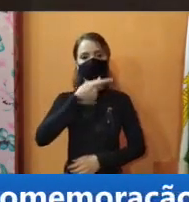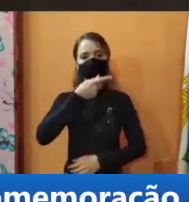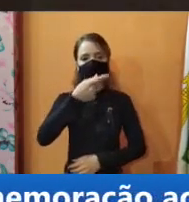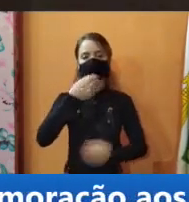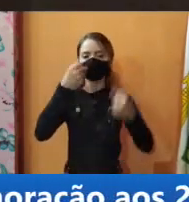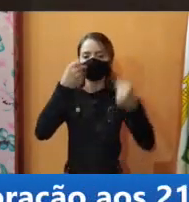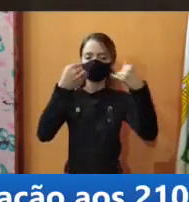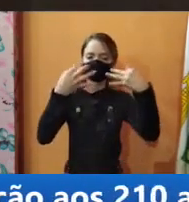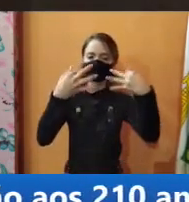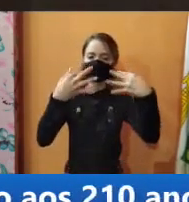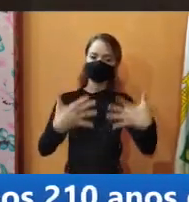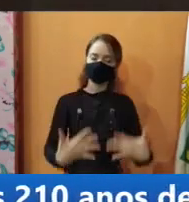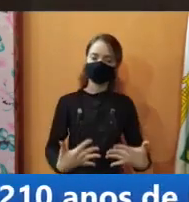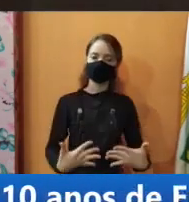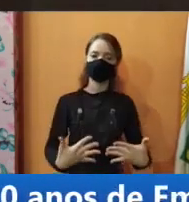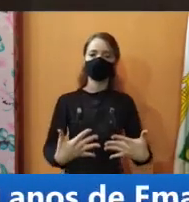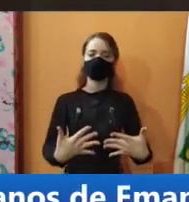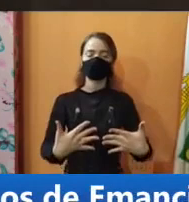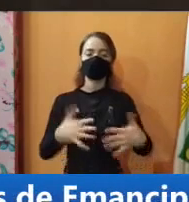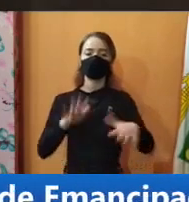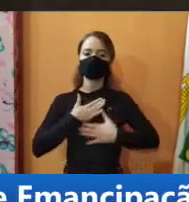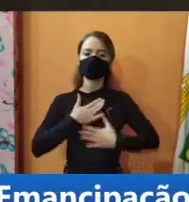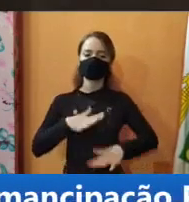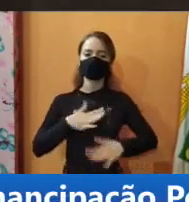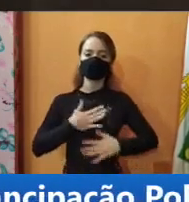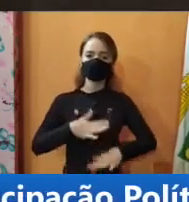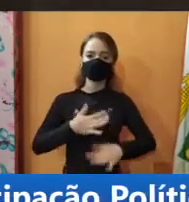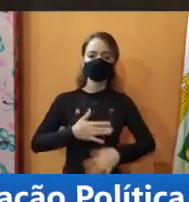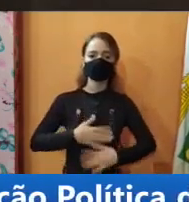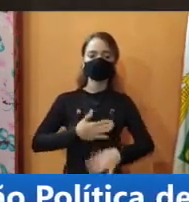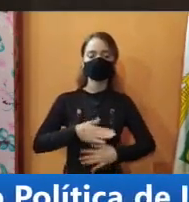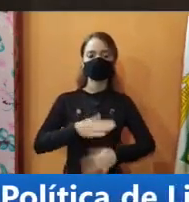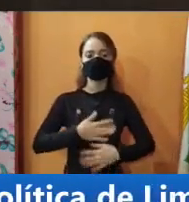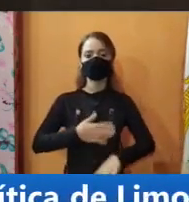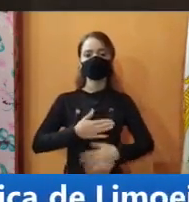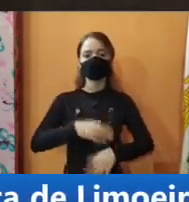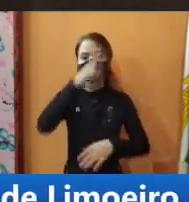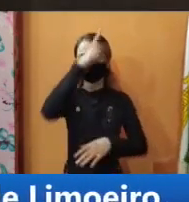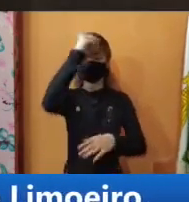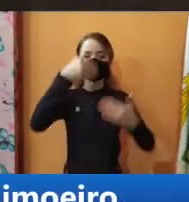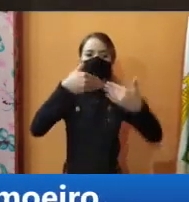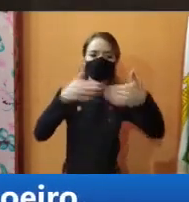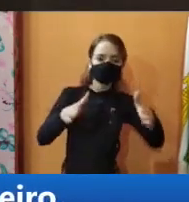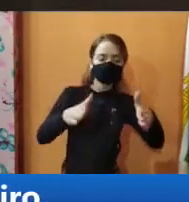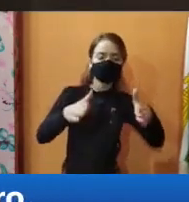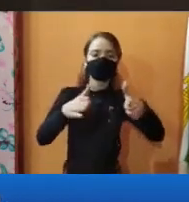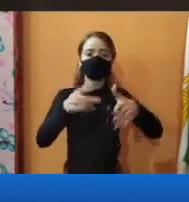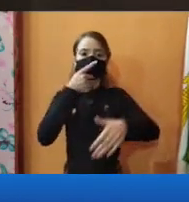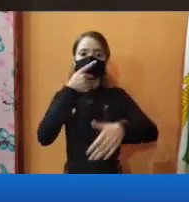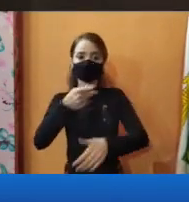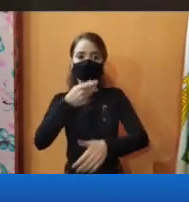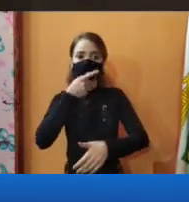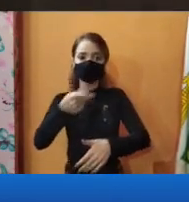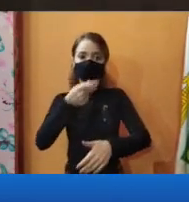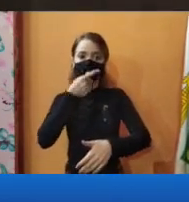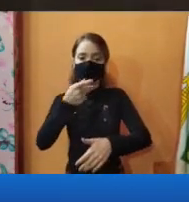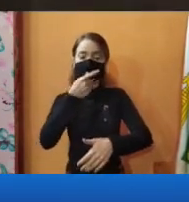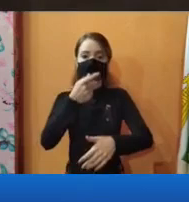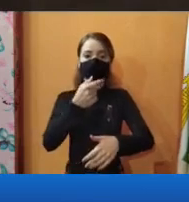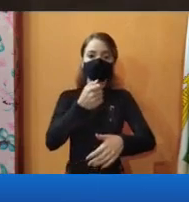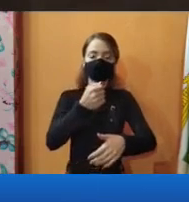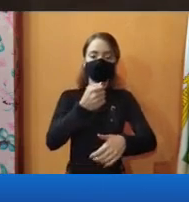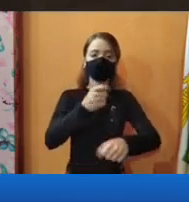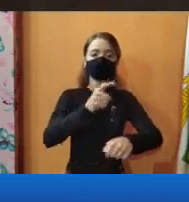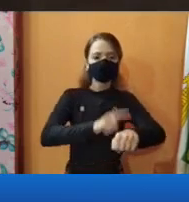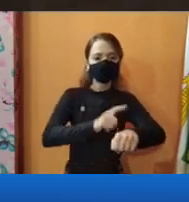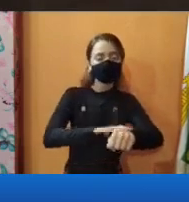George? Quando a gente está dentro de casa, a gente fala mais fácil. E como o prefeito quebrou todos os protocolos, até porque é uma ação cultural,